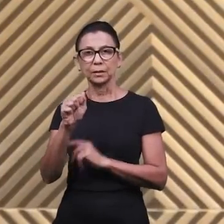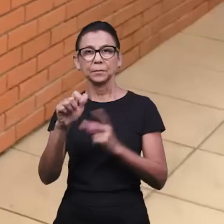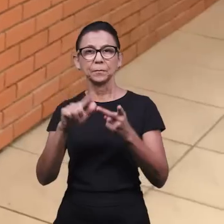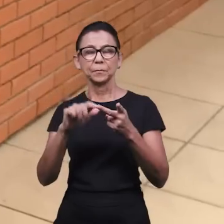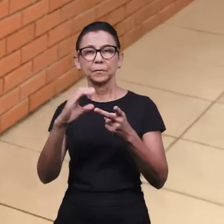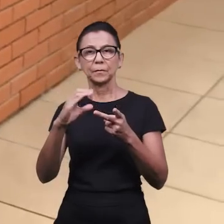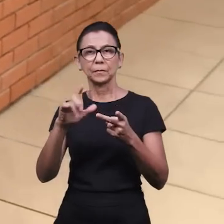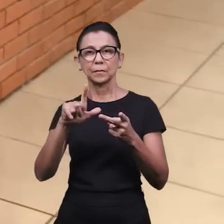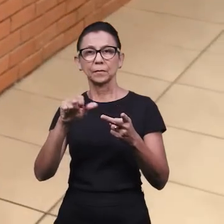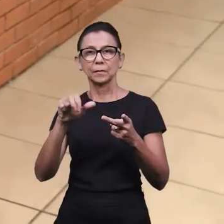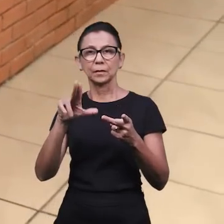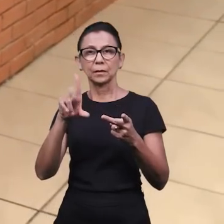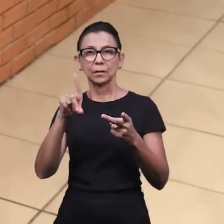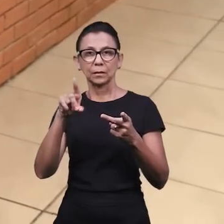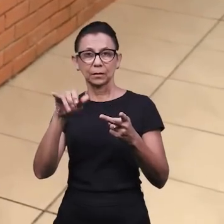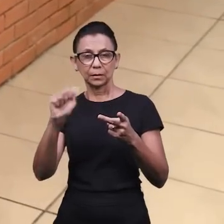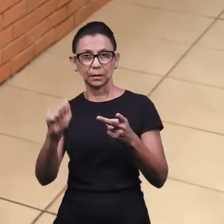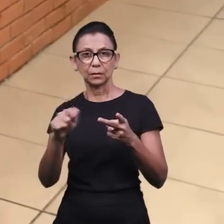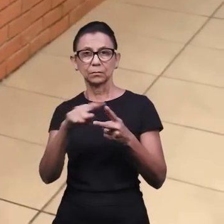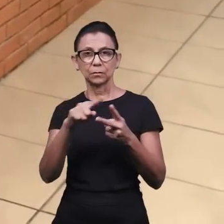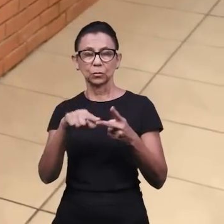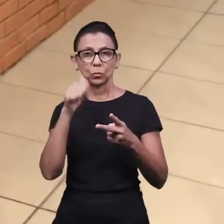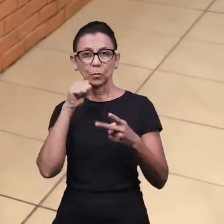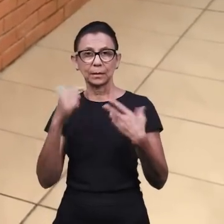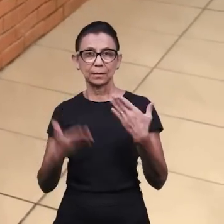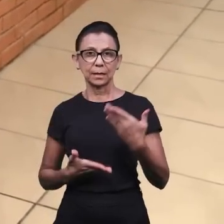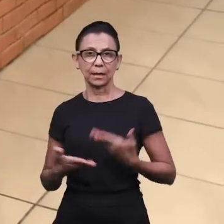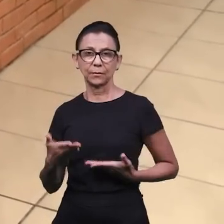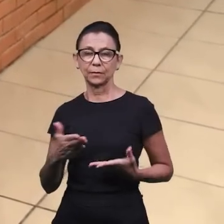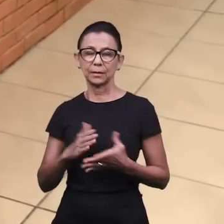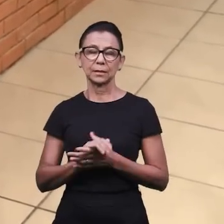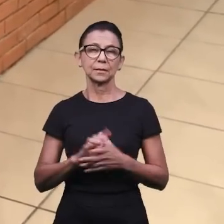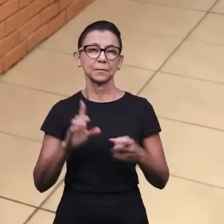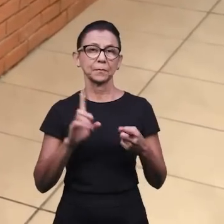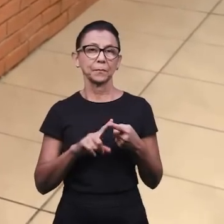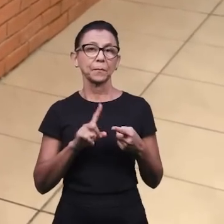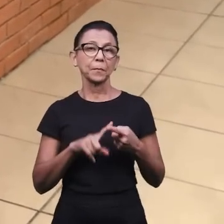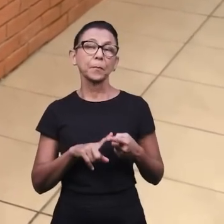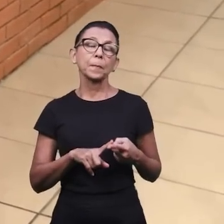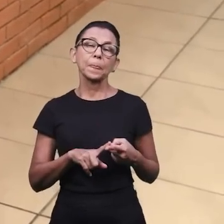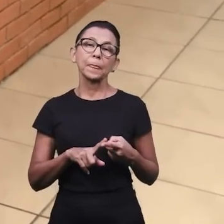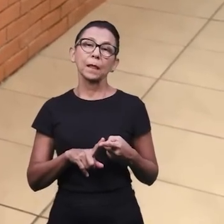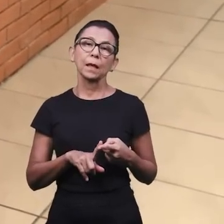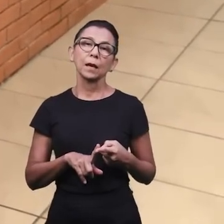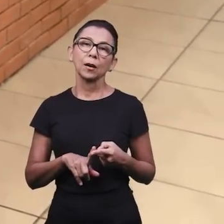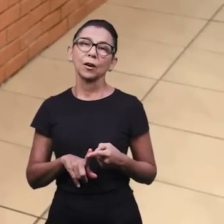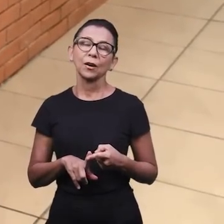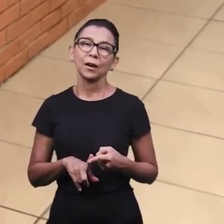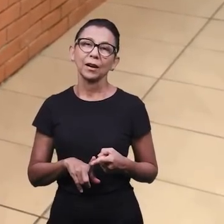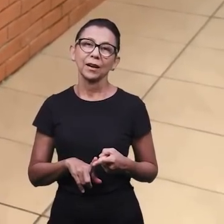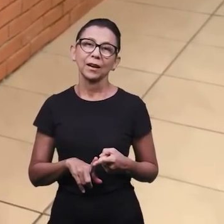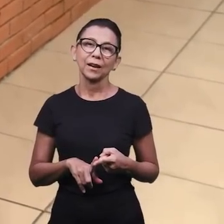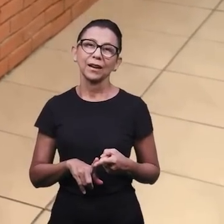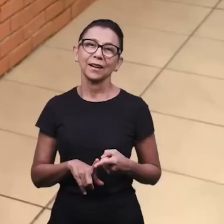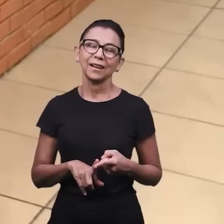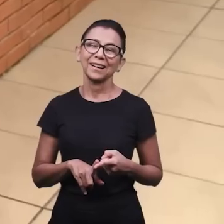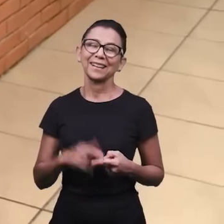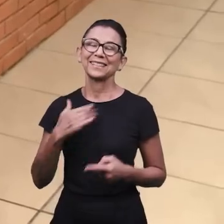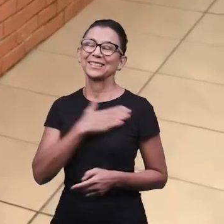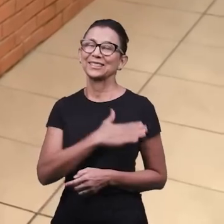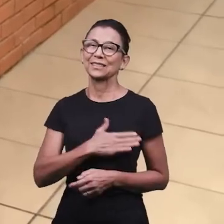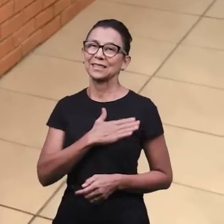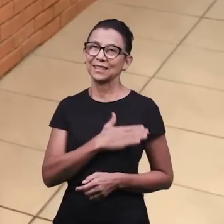Chaves. A paz do Senhor, meu nome é Vânia, eu congrego aqui na Zeca Neto. Eu gostaria